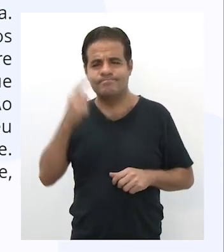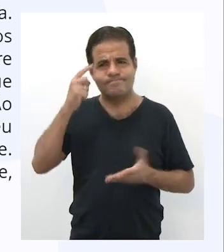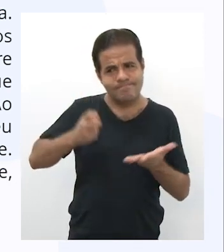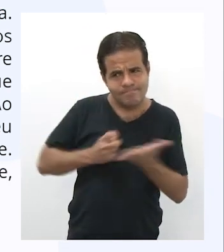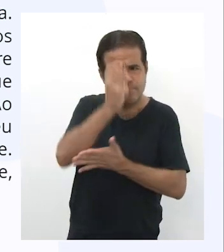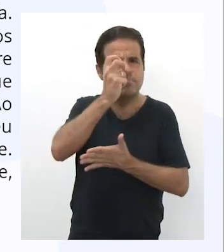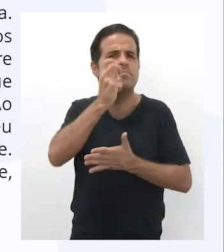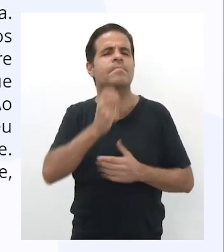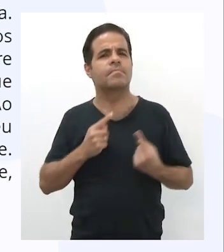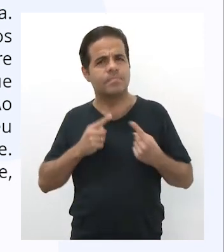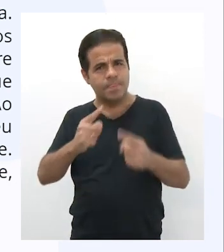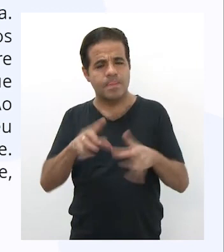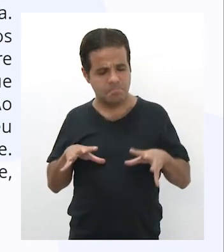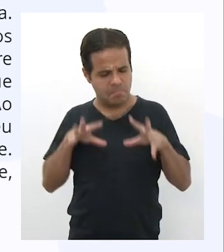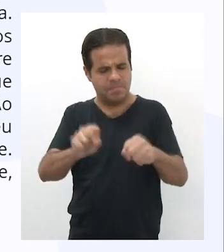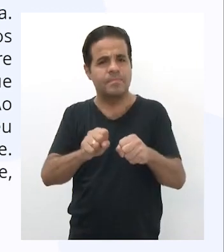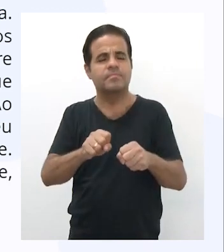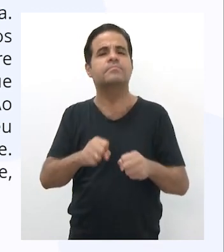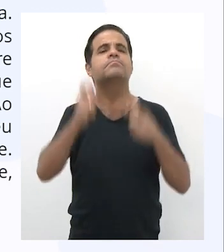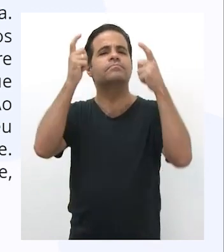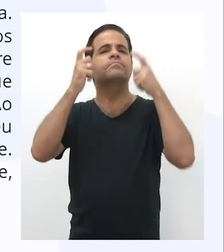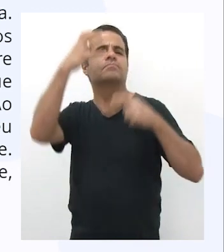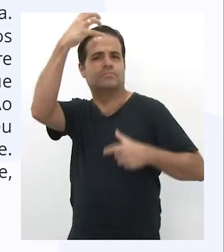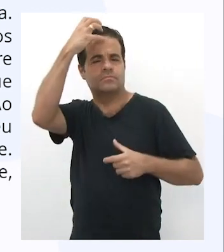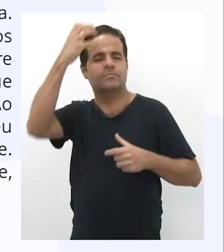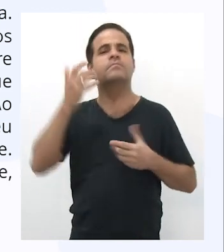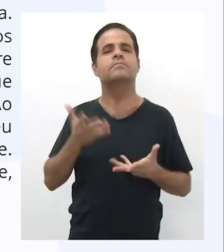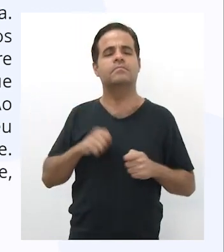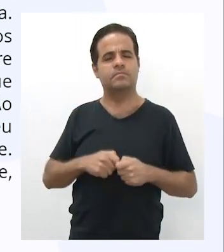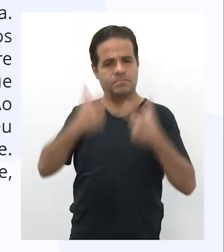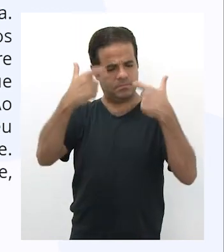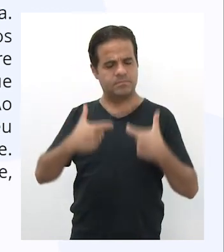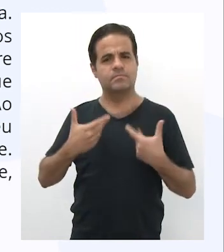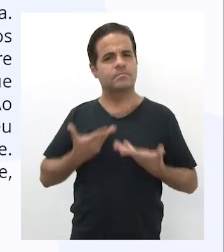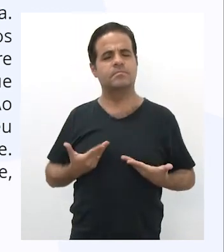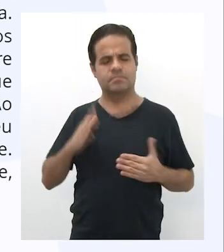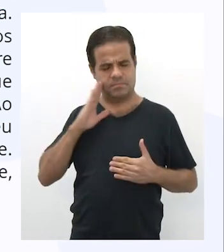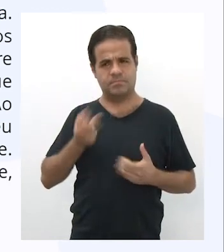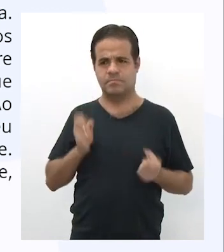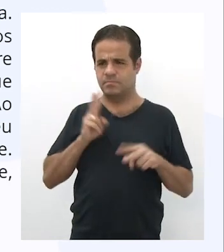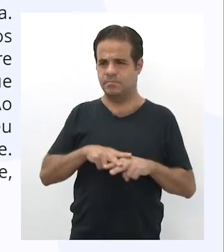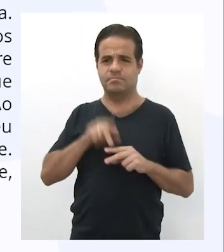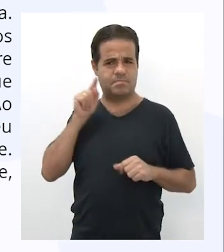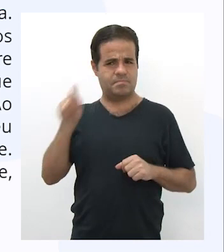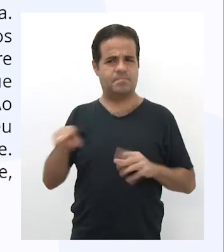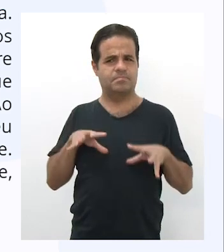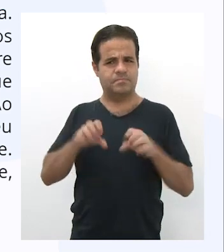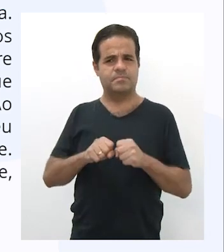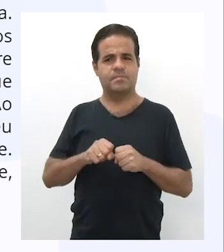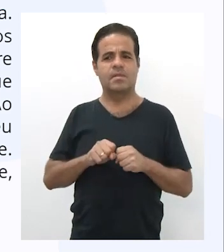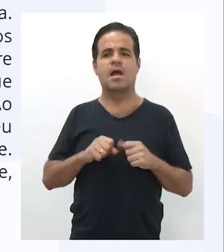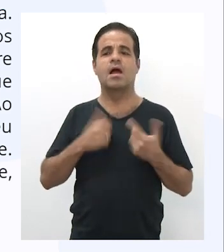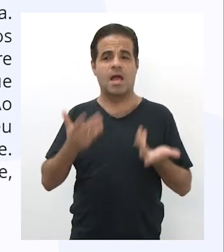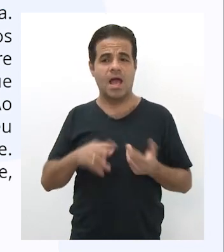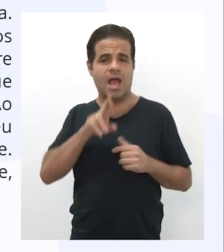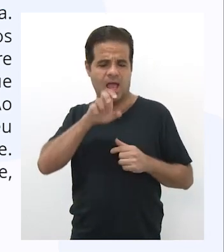de estado, apoderando-se da coroa e fazendo de Numitor seu prisioneiro. Réia Sílvia